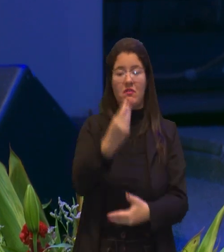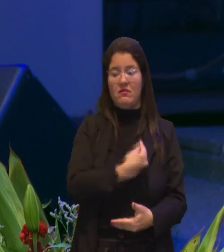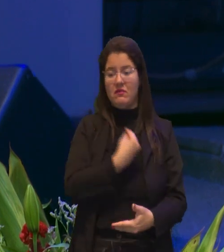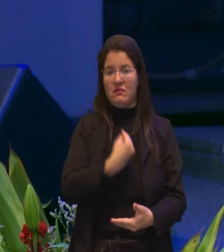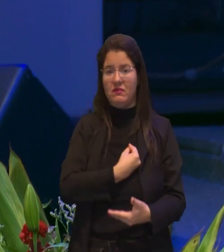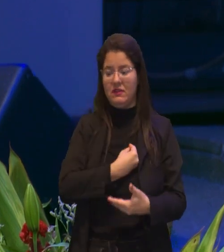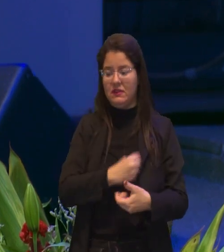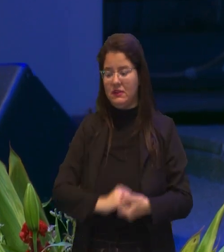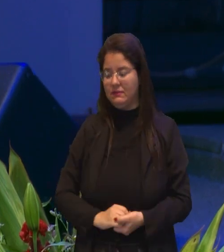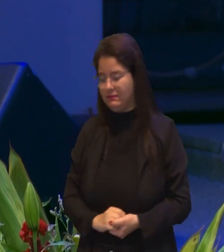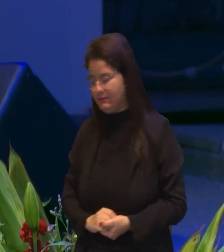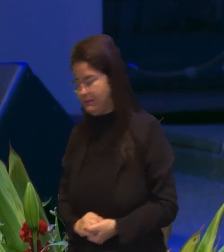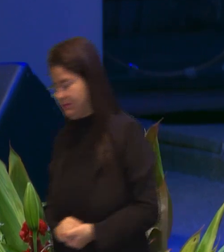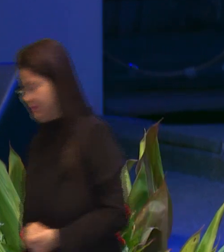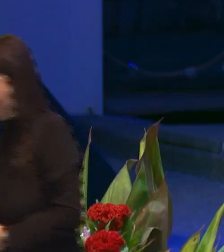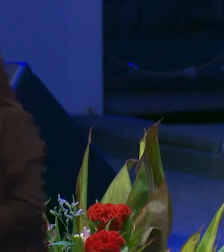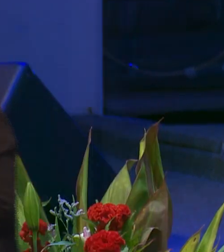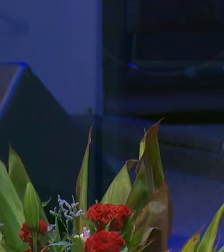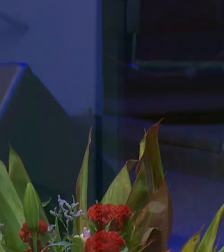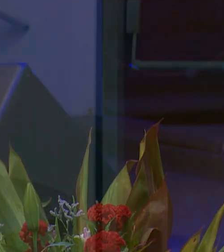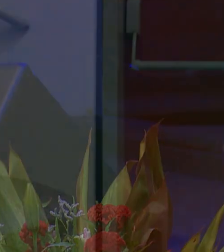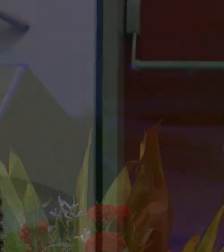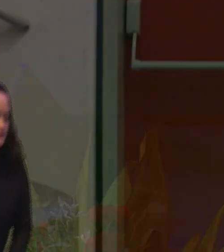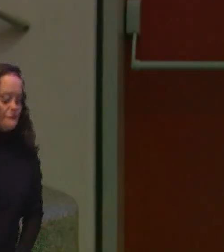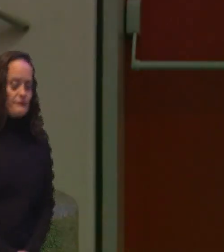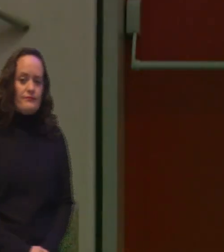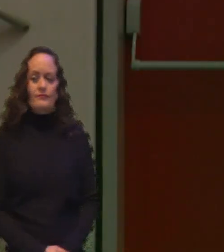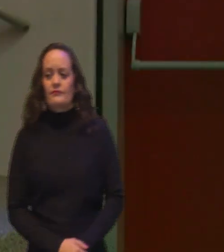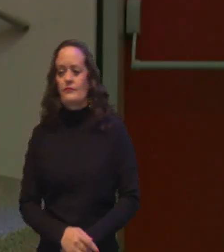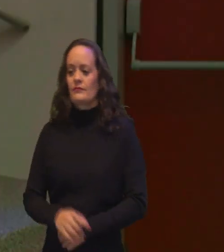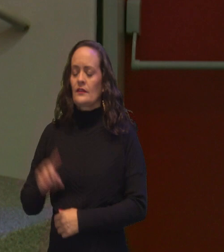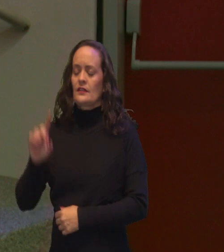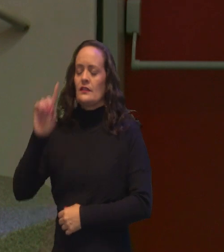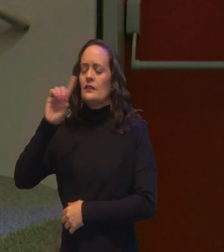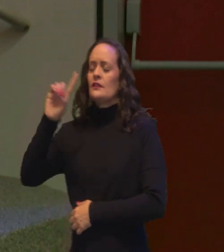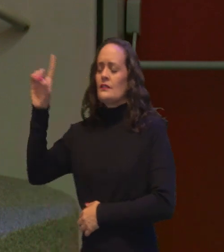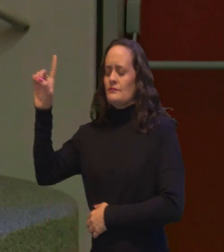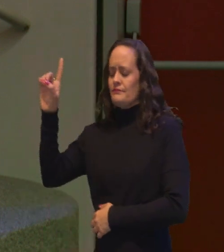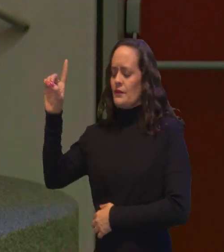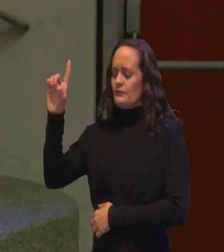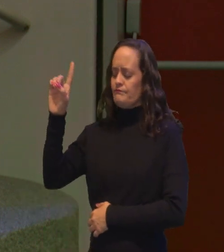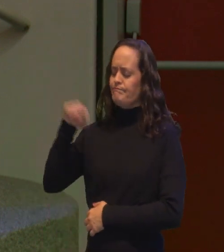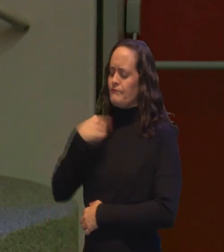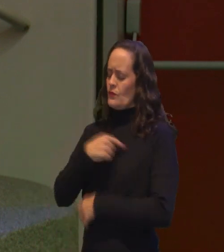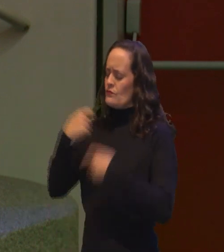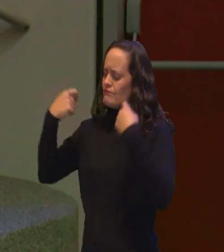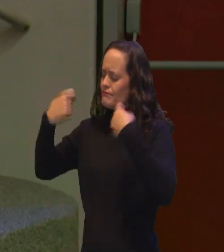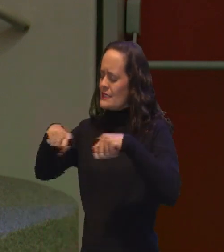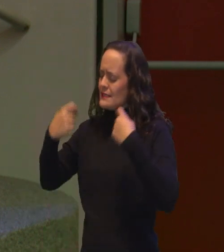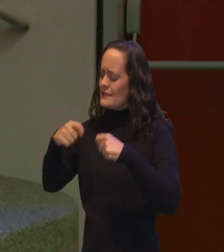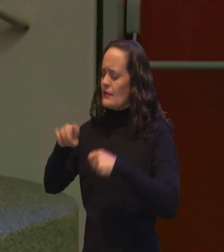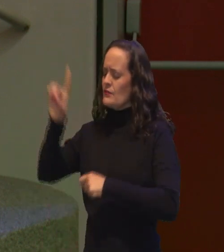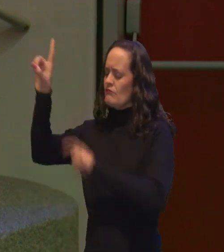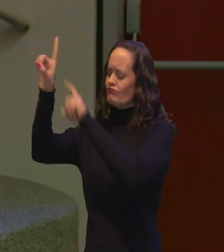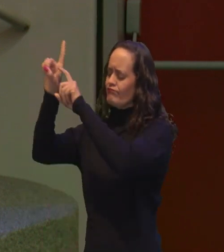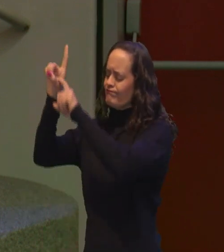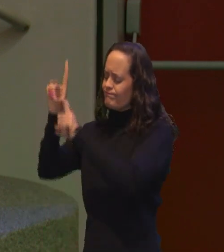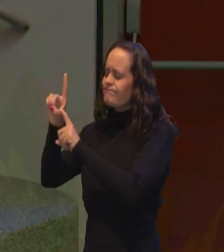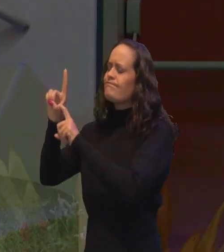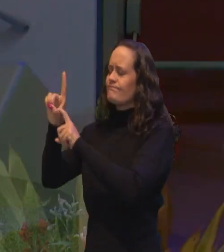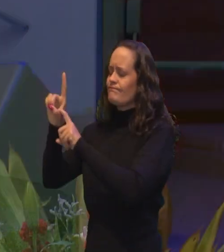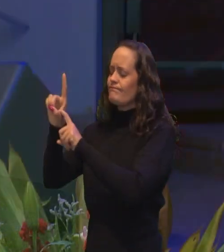Ó Deus, como nós precisamos de Ti, como nós necessitamos, Senhor, dos